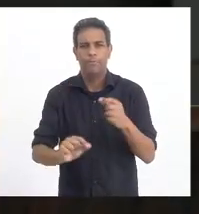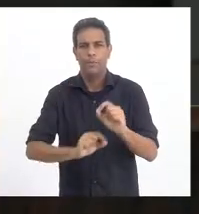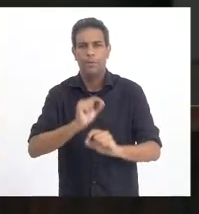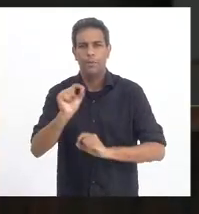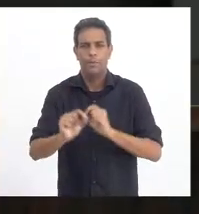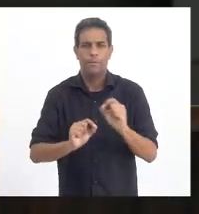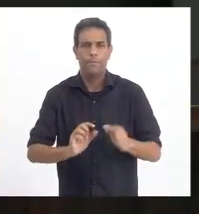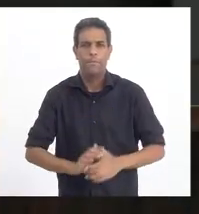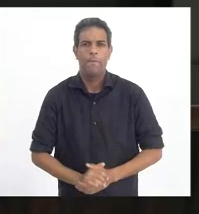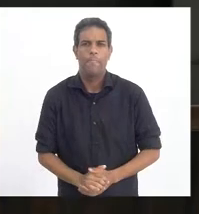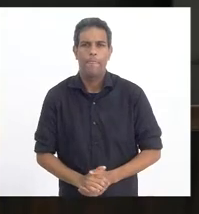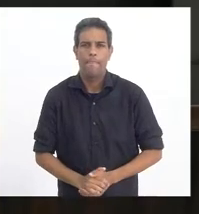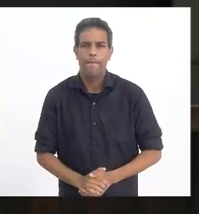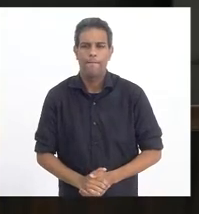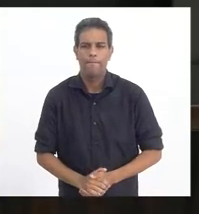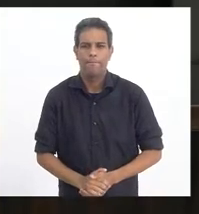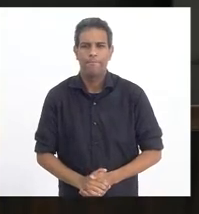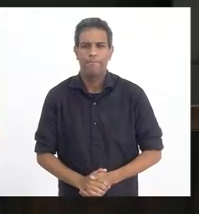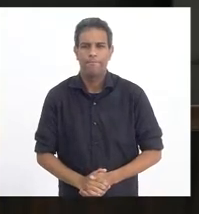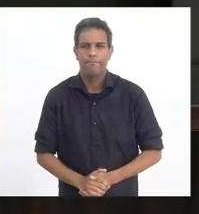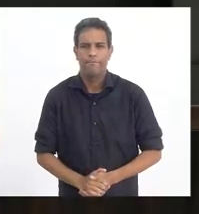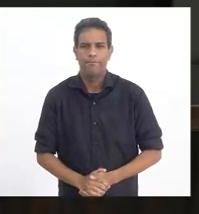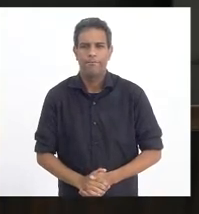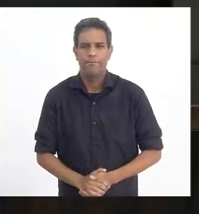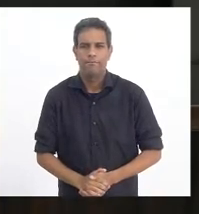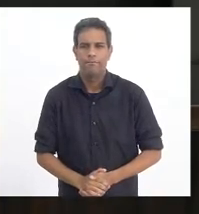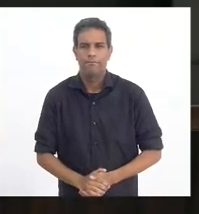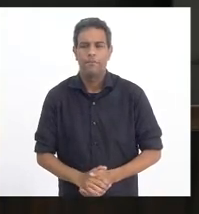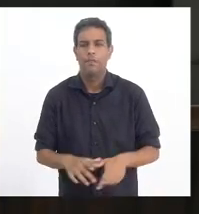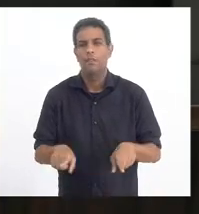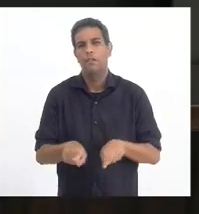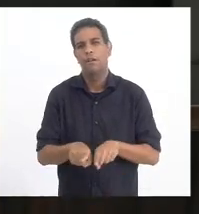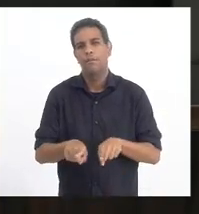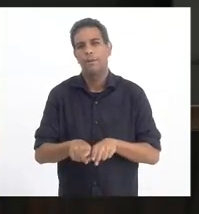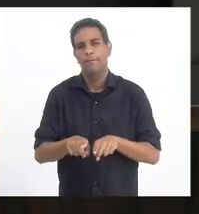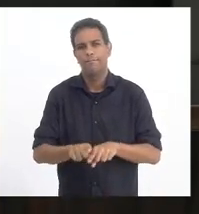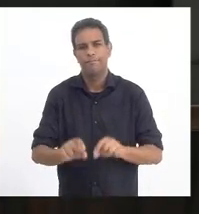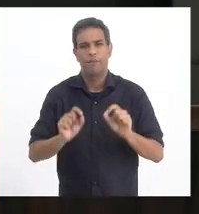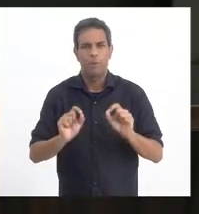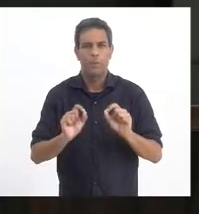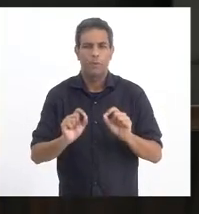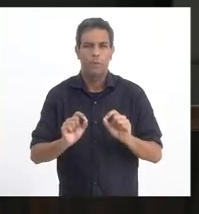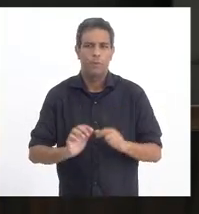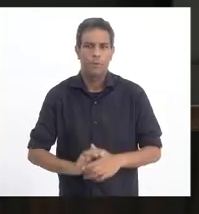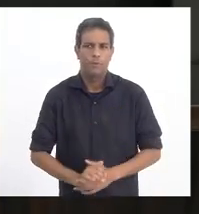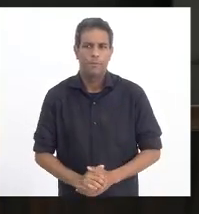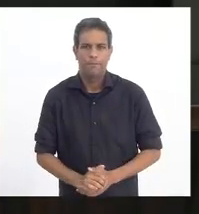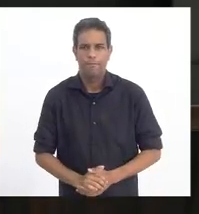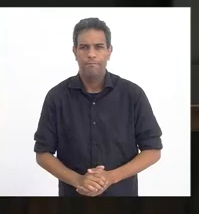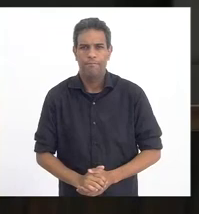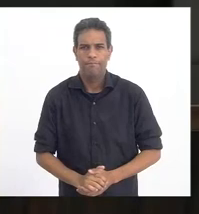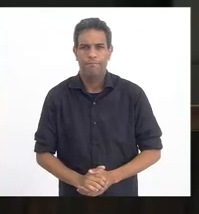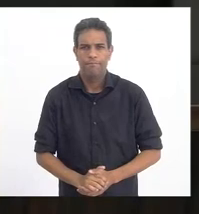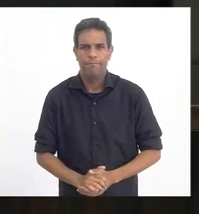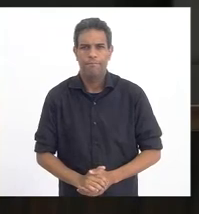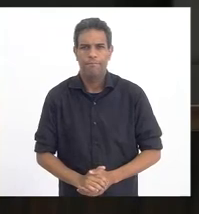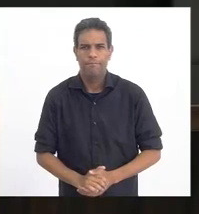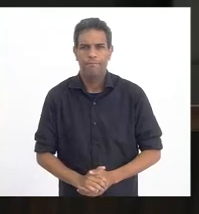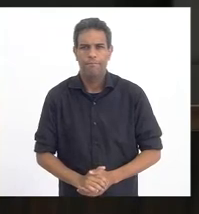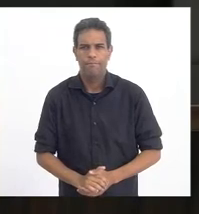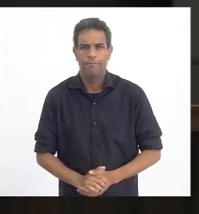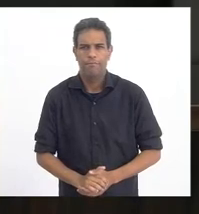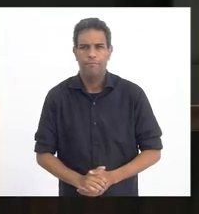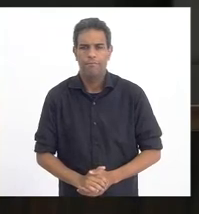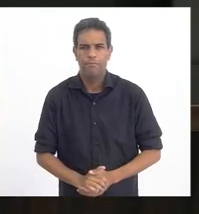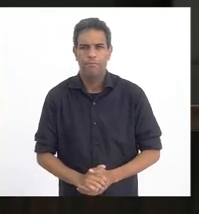o tema eu quero citar aqui e quando a Selena já